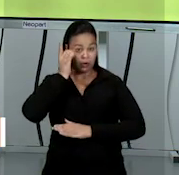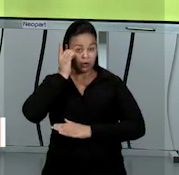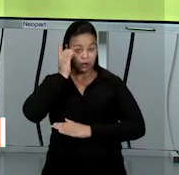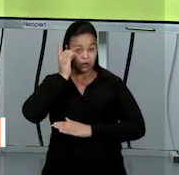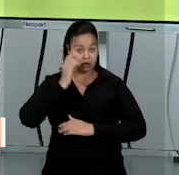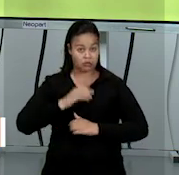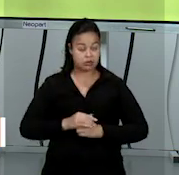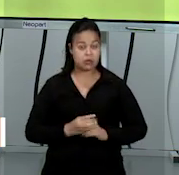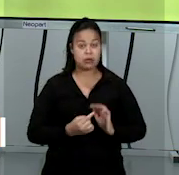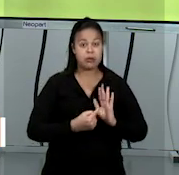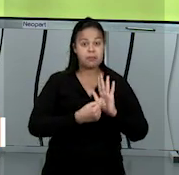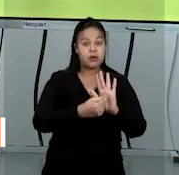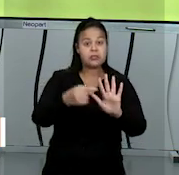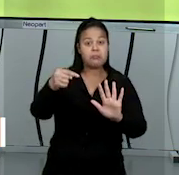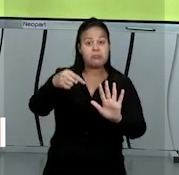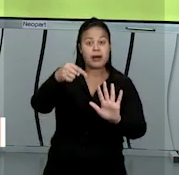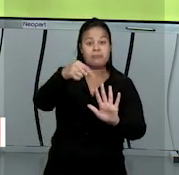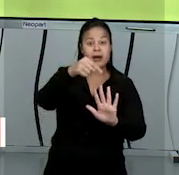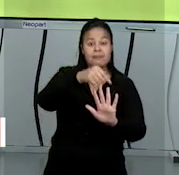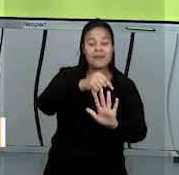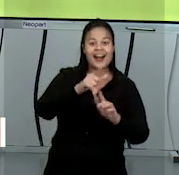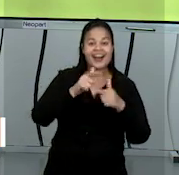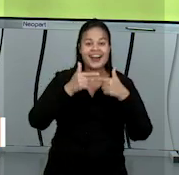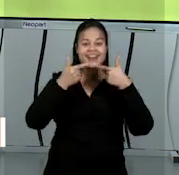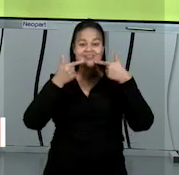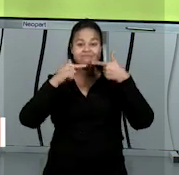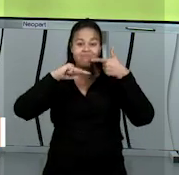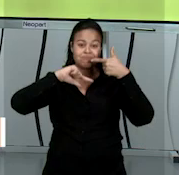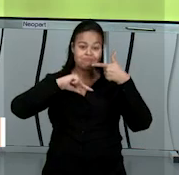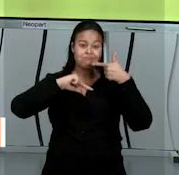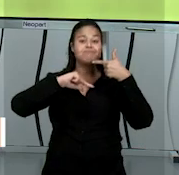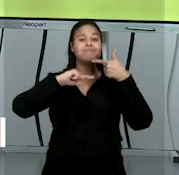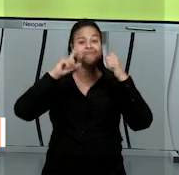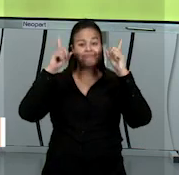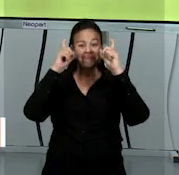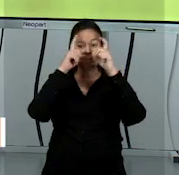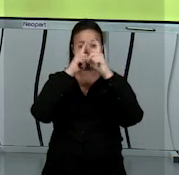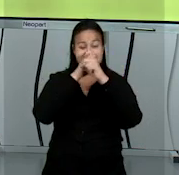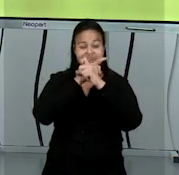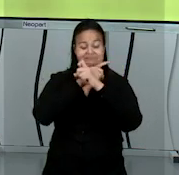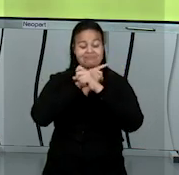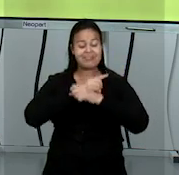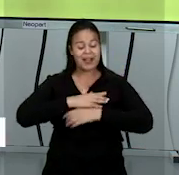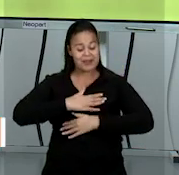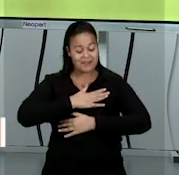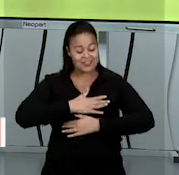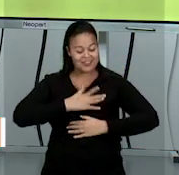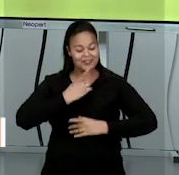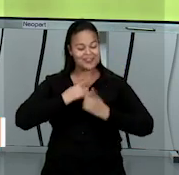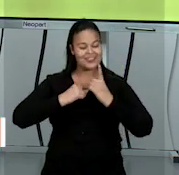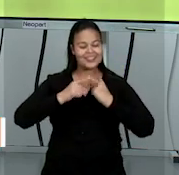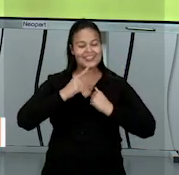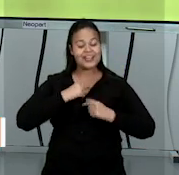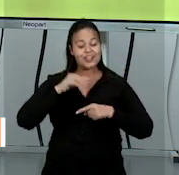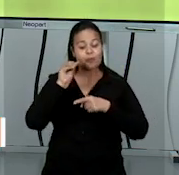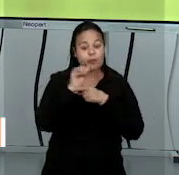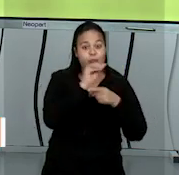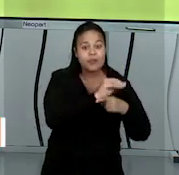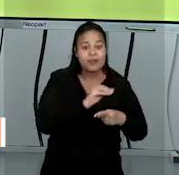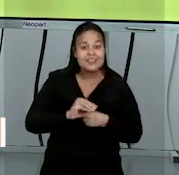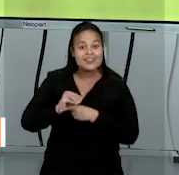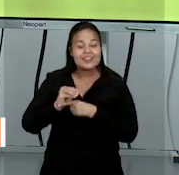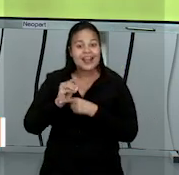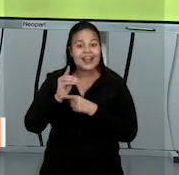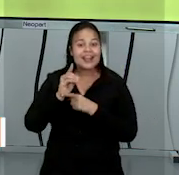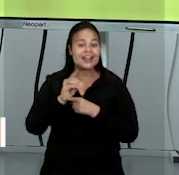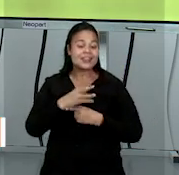vida, é um livro que pode me interessar. Por quê? É um relato real de um pai que teve um filho com